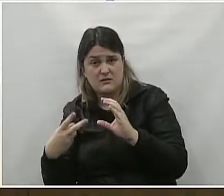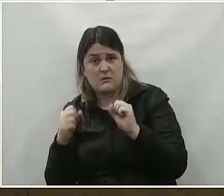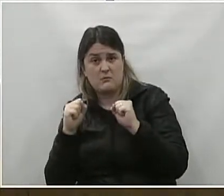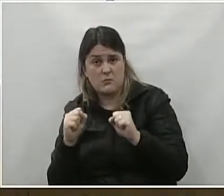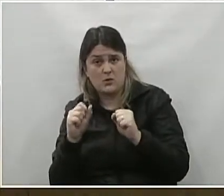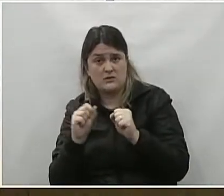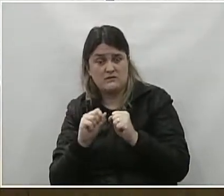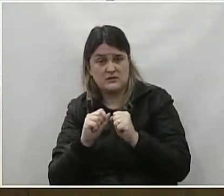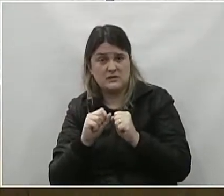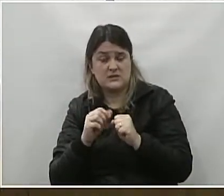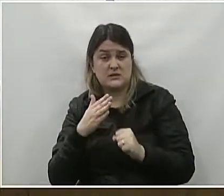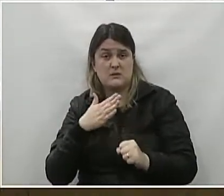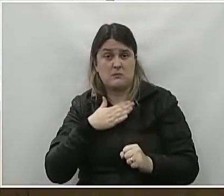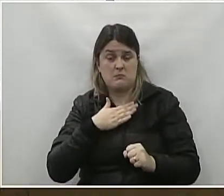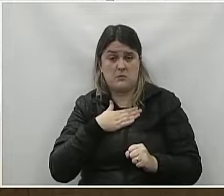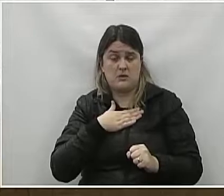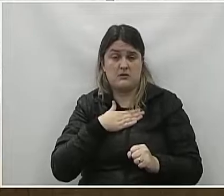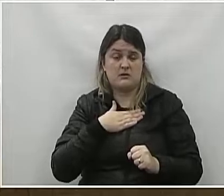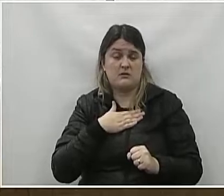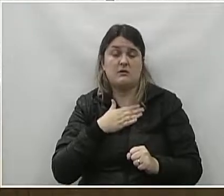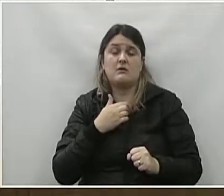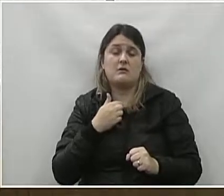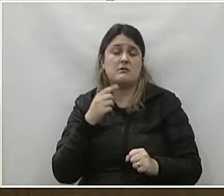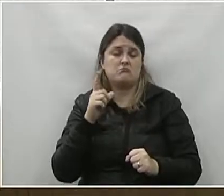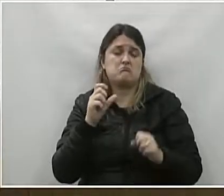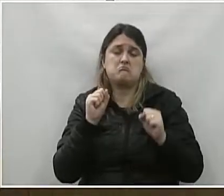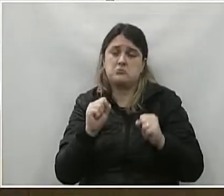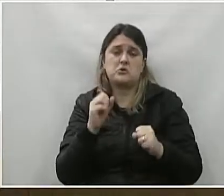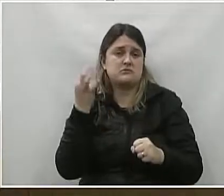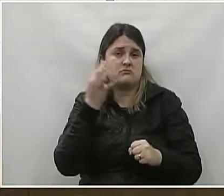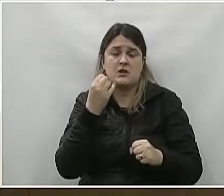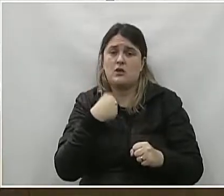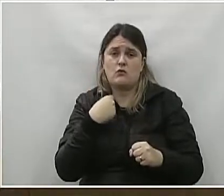possa fazer da minha parte, pode ter certeza que eu